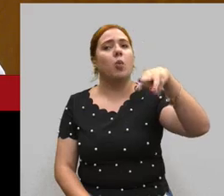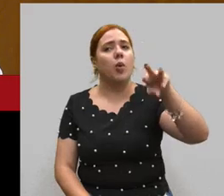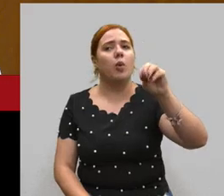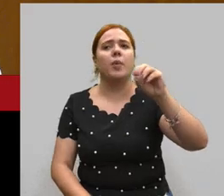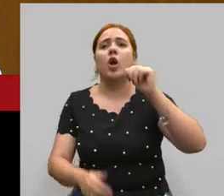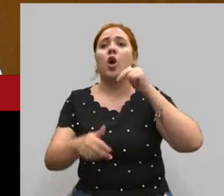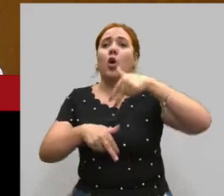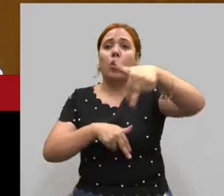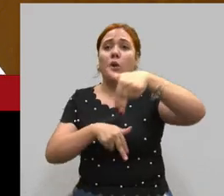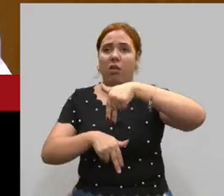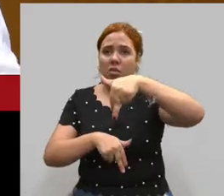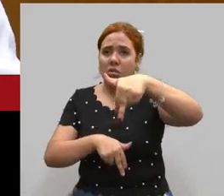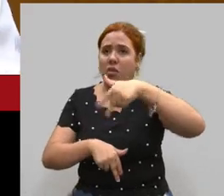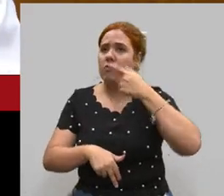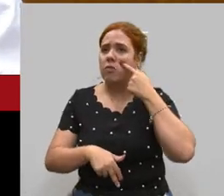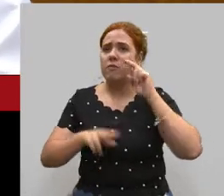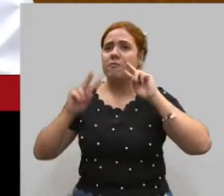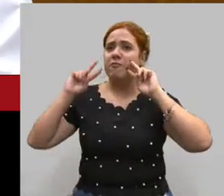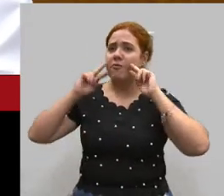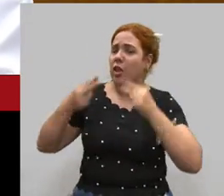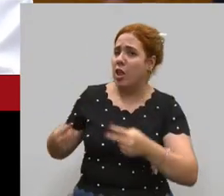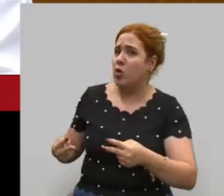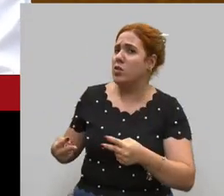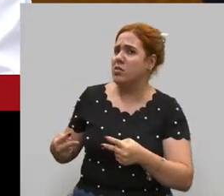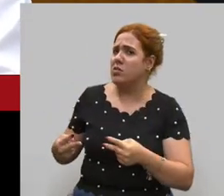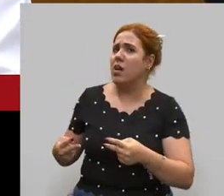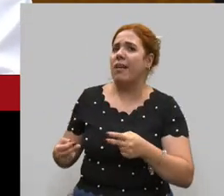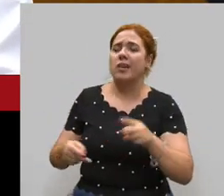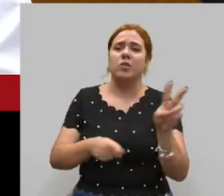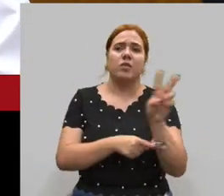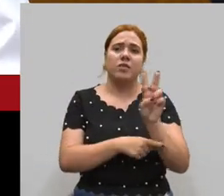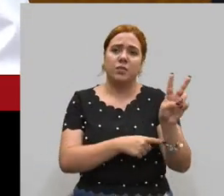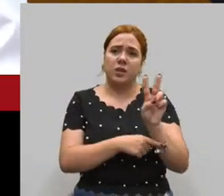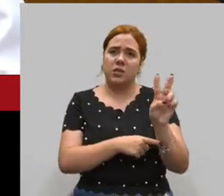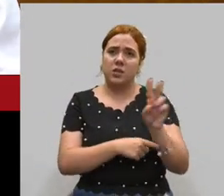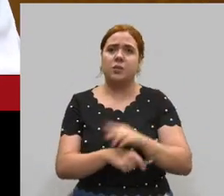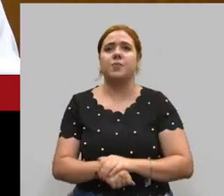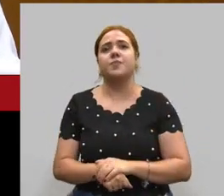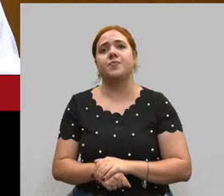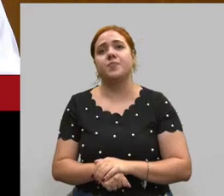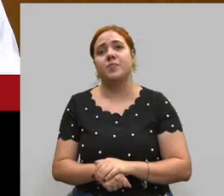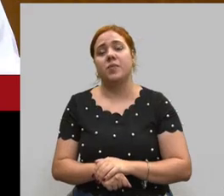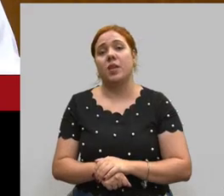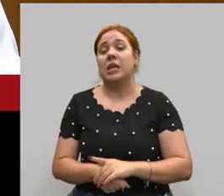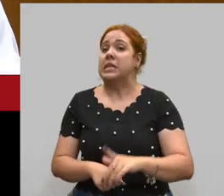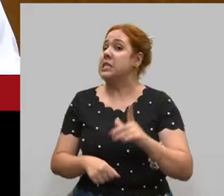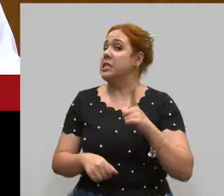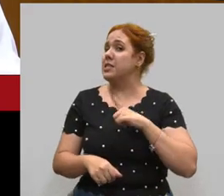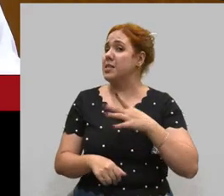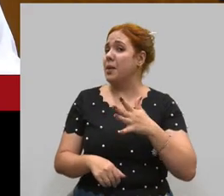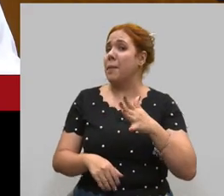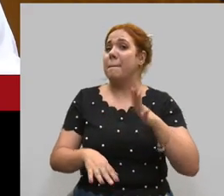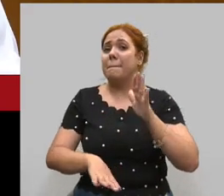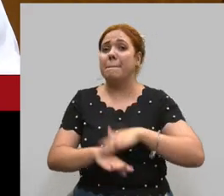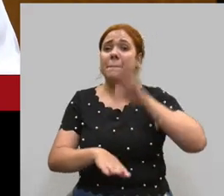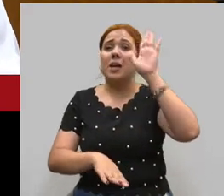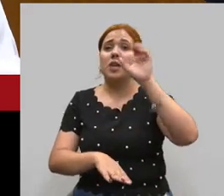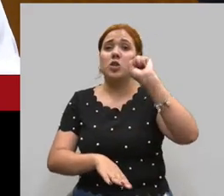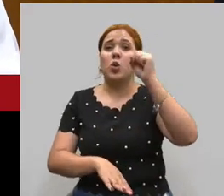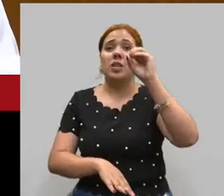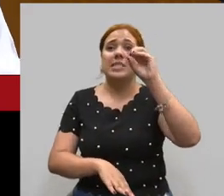valorizada foi o maior geves da história de Vespasiano tivemos mais de 800 atletas alunos